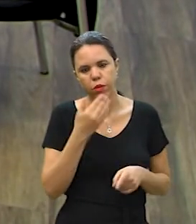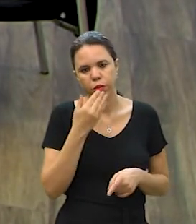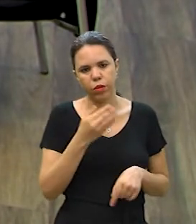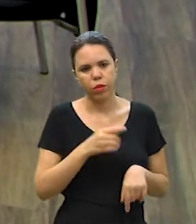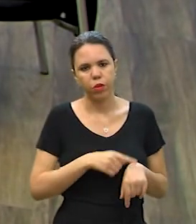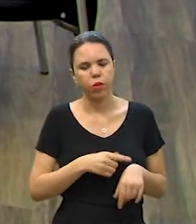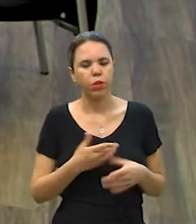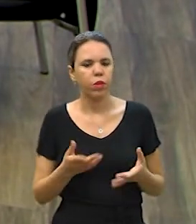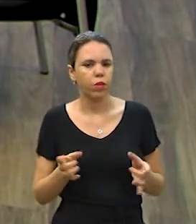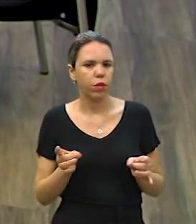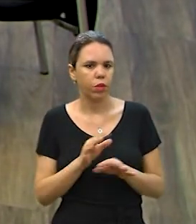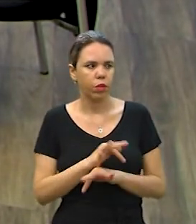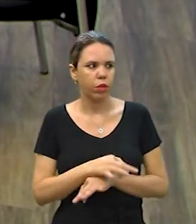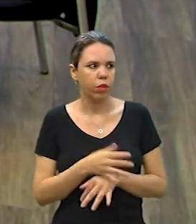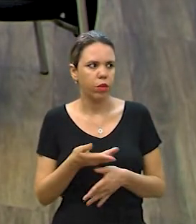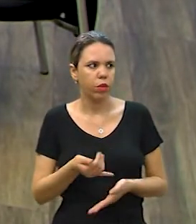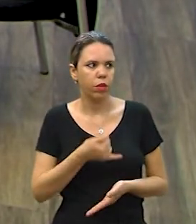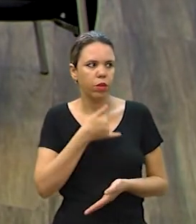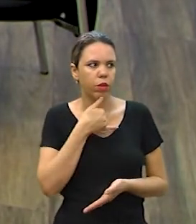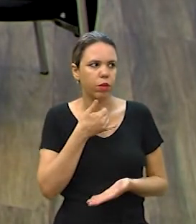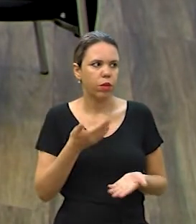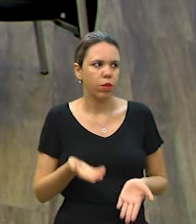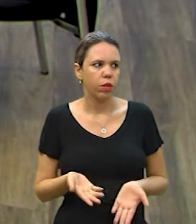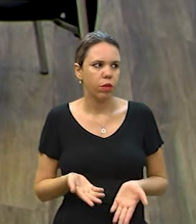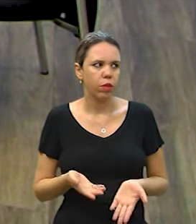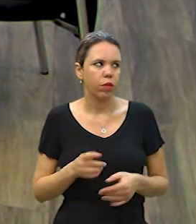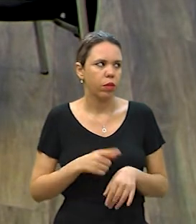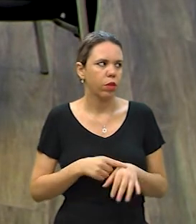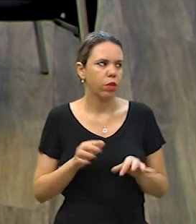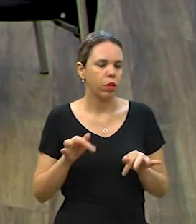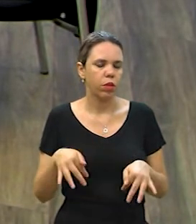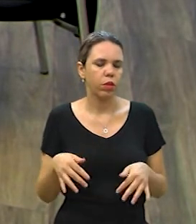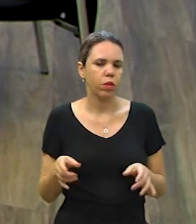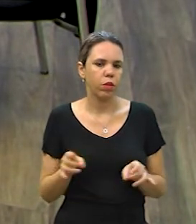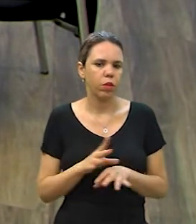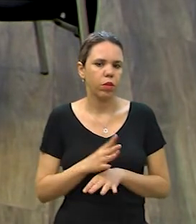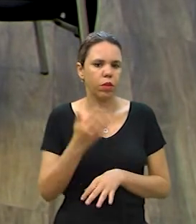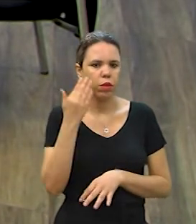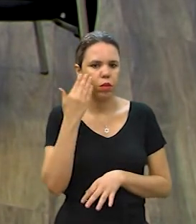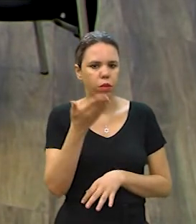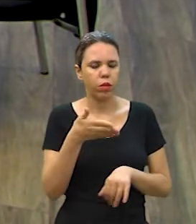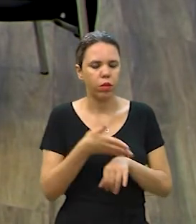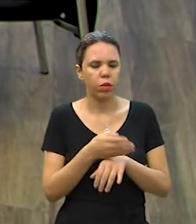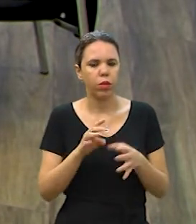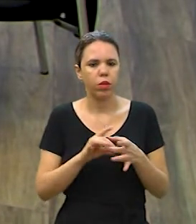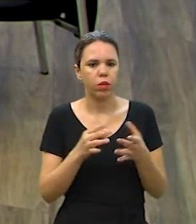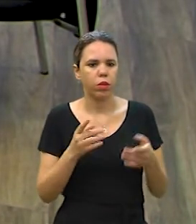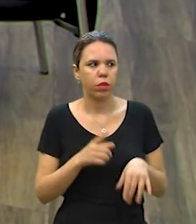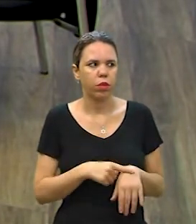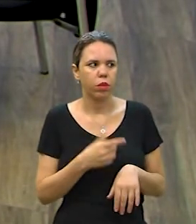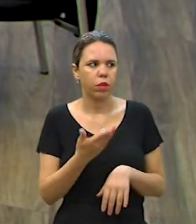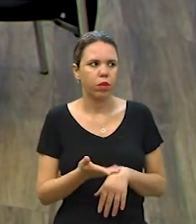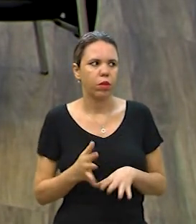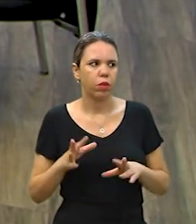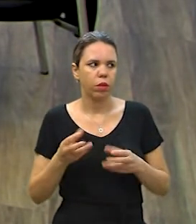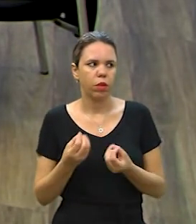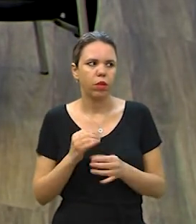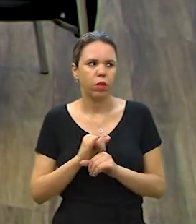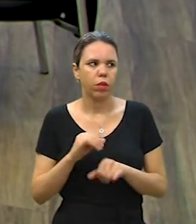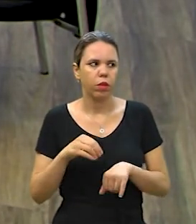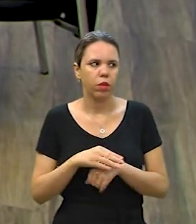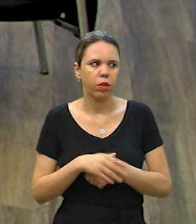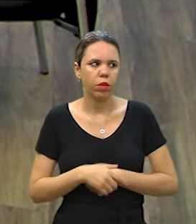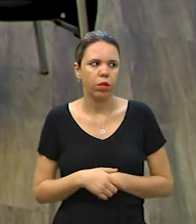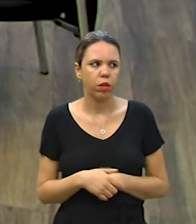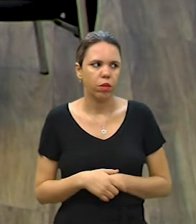este encerramento, infelizmente o nosso tempo já está esgotado. Agradeço a disponibilidade do seu tempo, todas as informações que foram